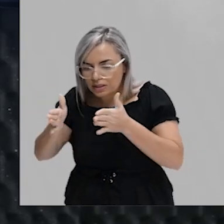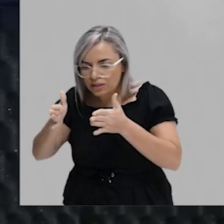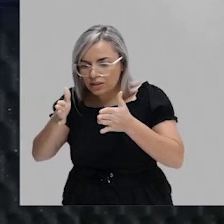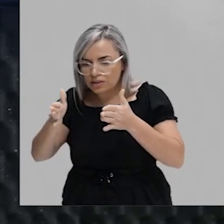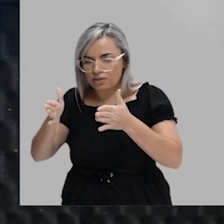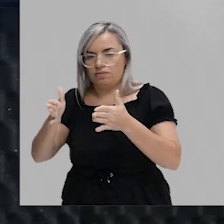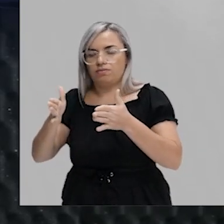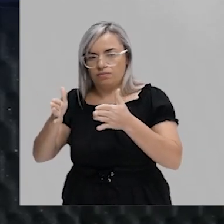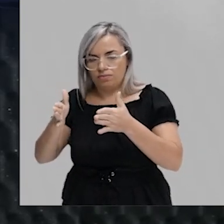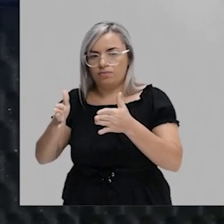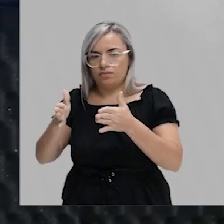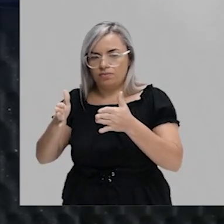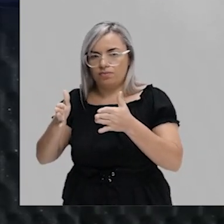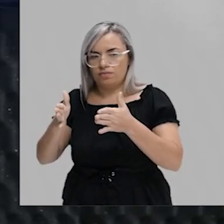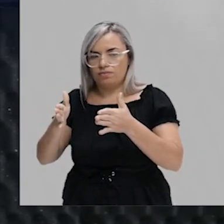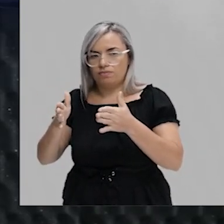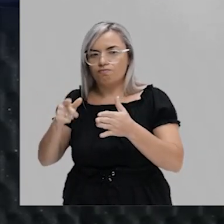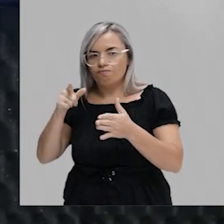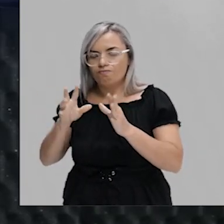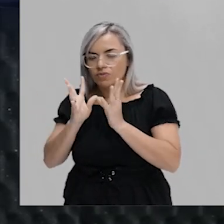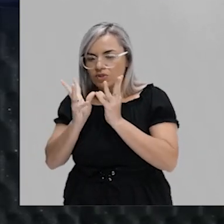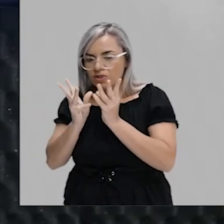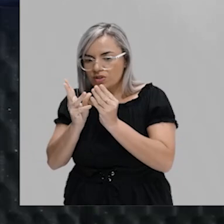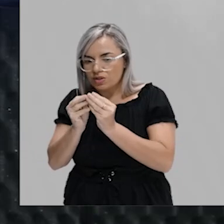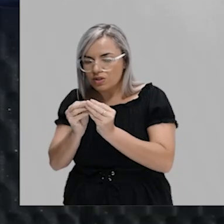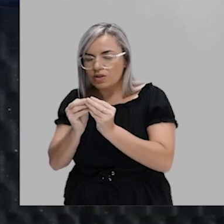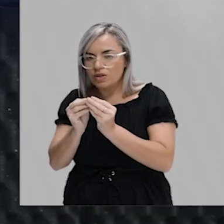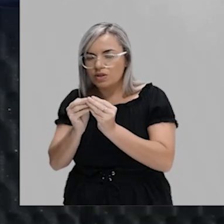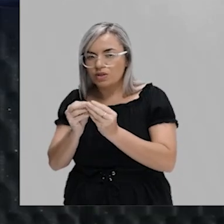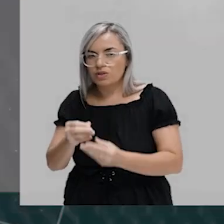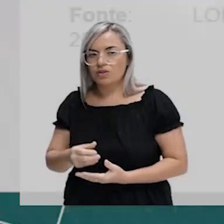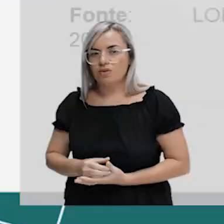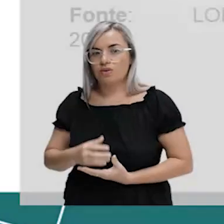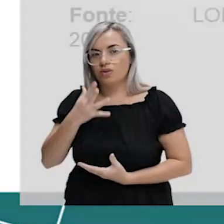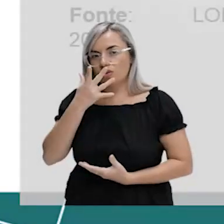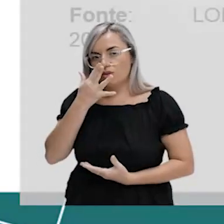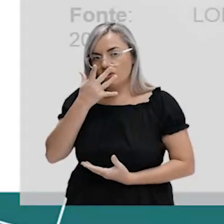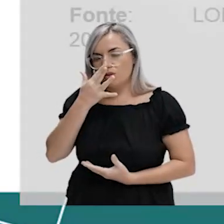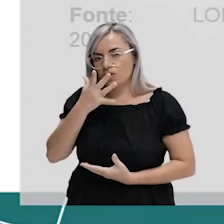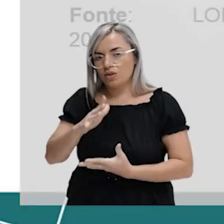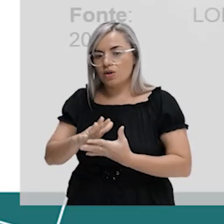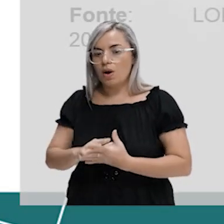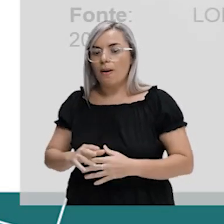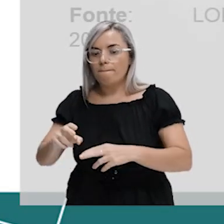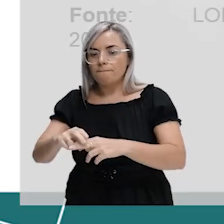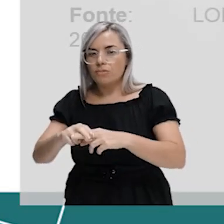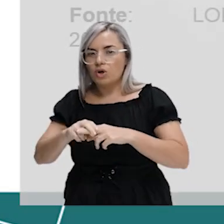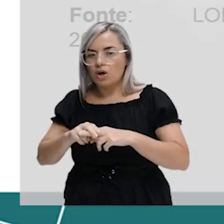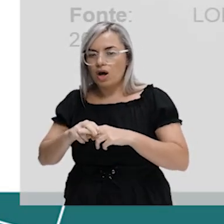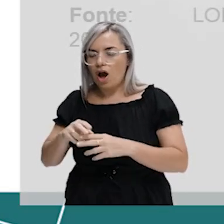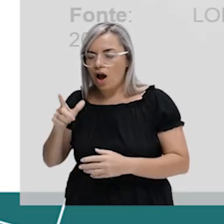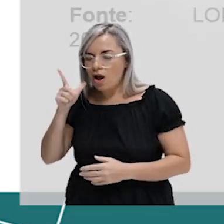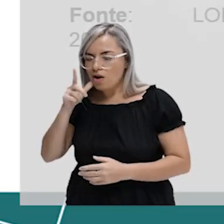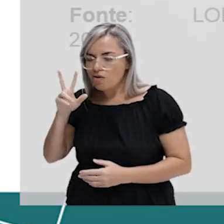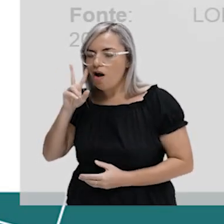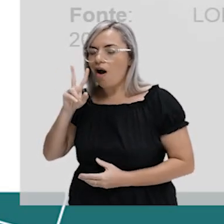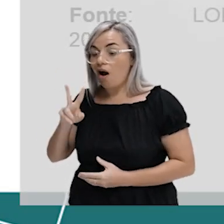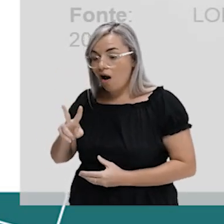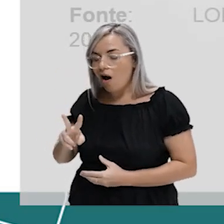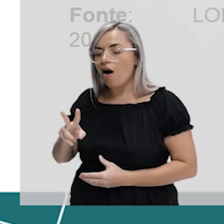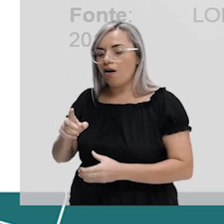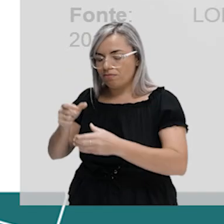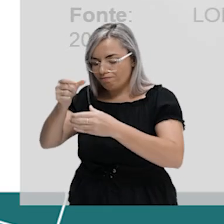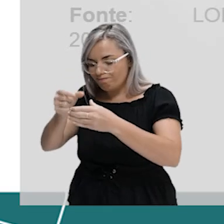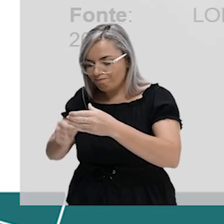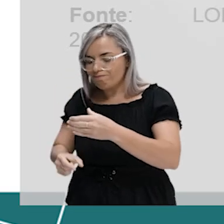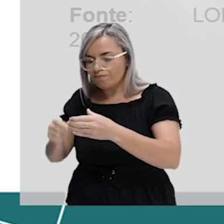Porque o DNA ele vai ser transparente se a gente não jogar o corante. Então tem que jogar um corante.